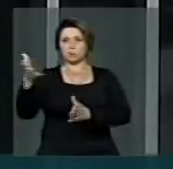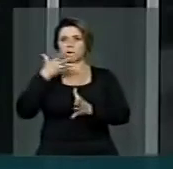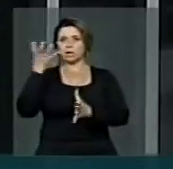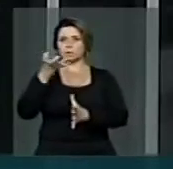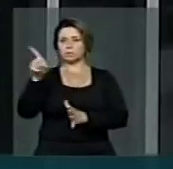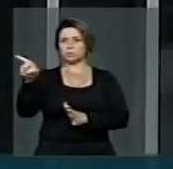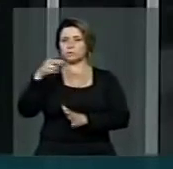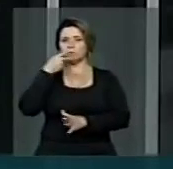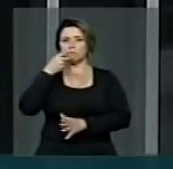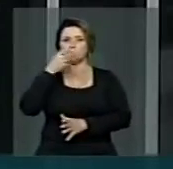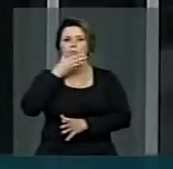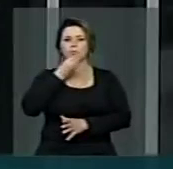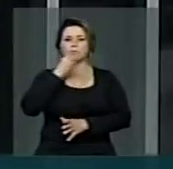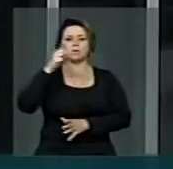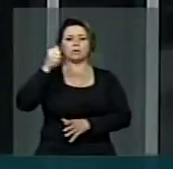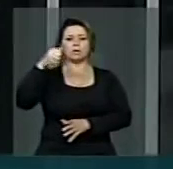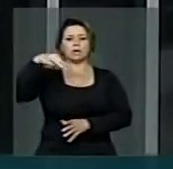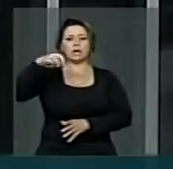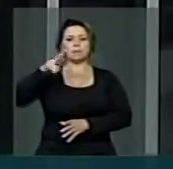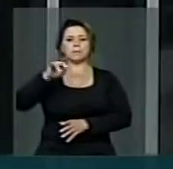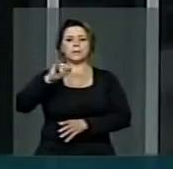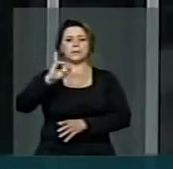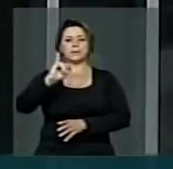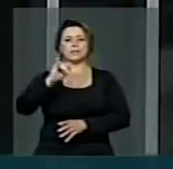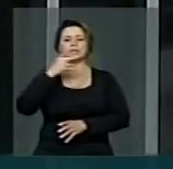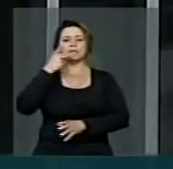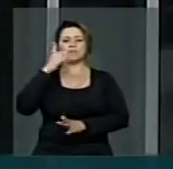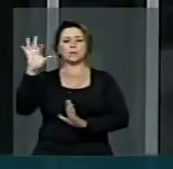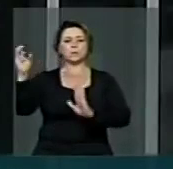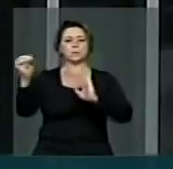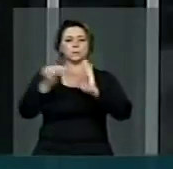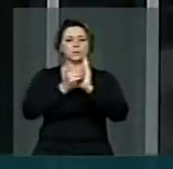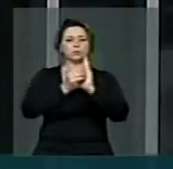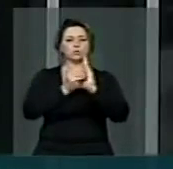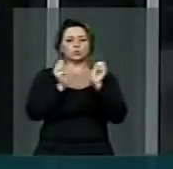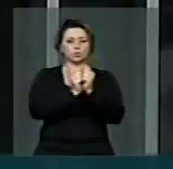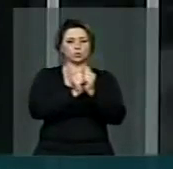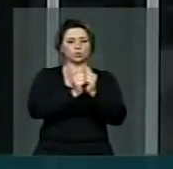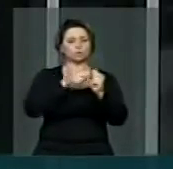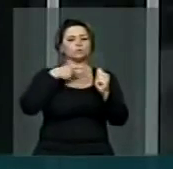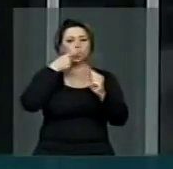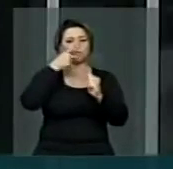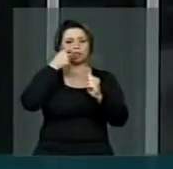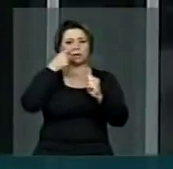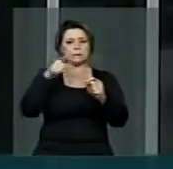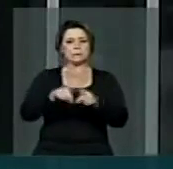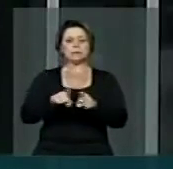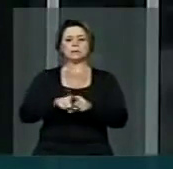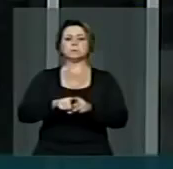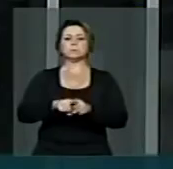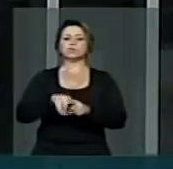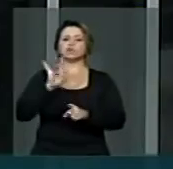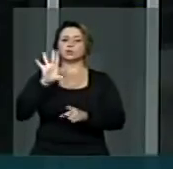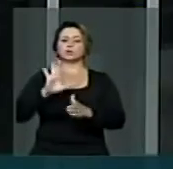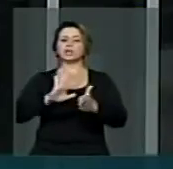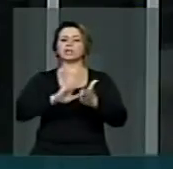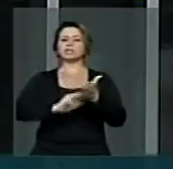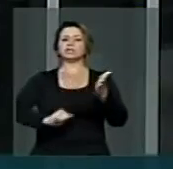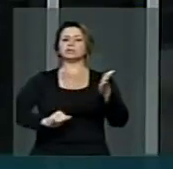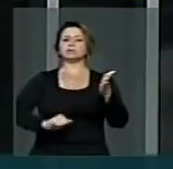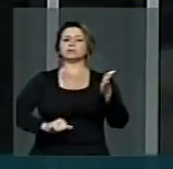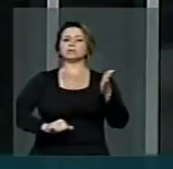a parte pertinente do deputado Amaury Teixeira, com exceção do